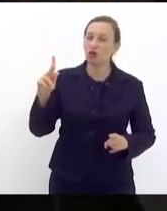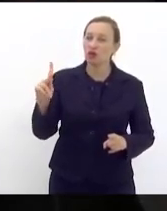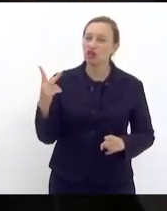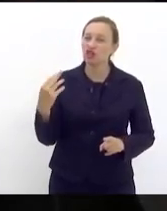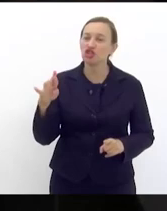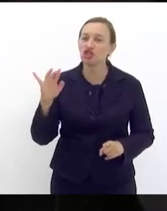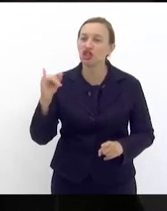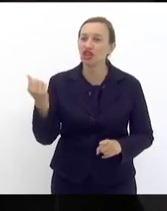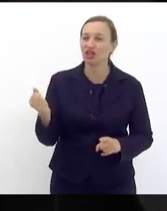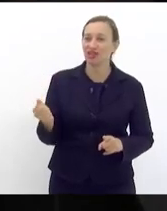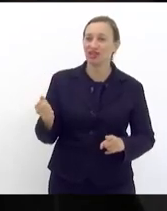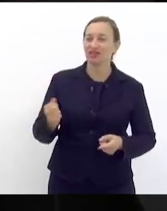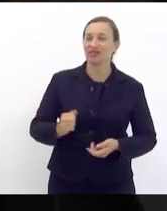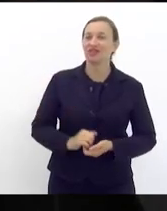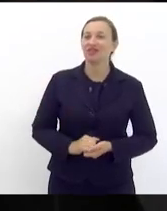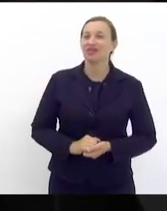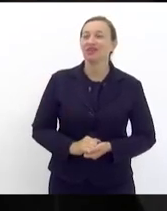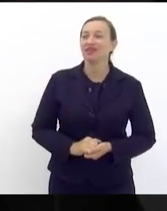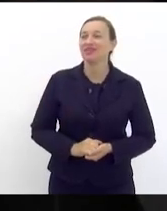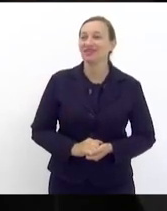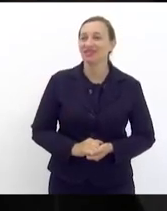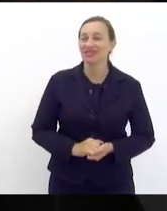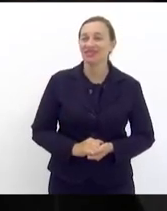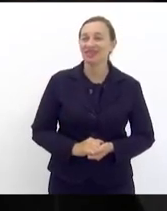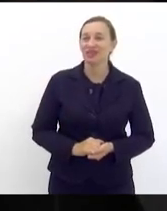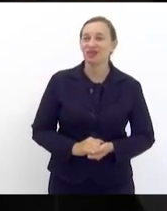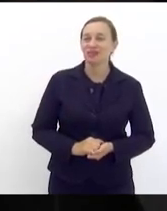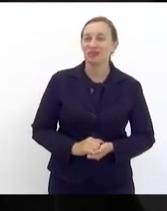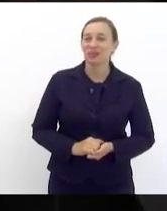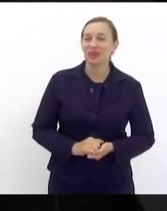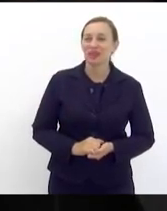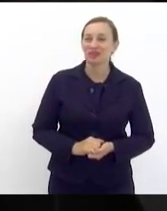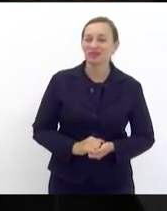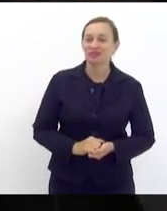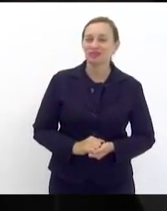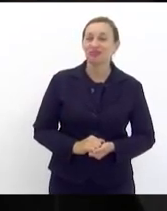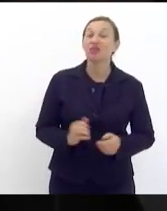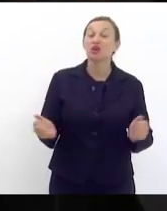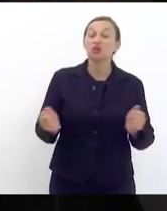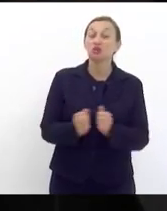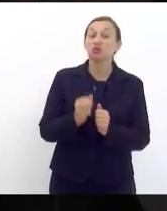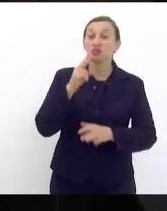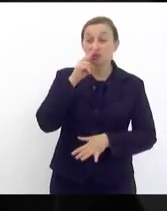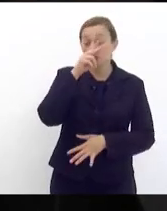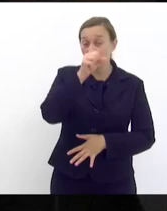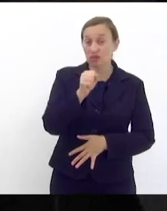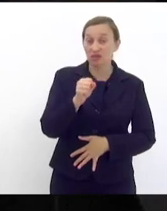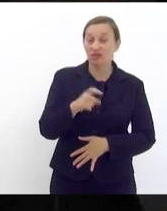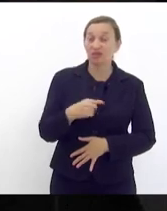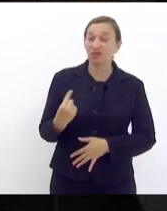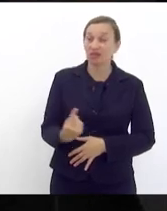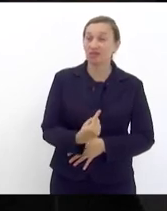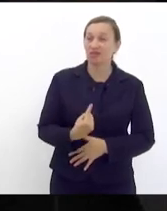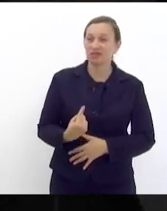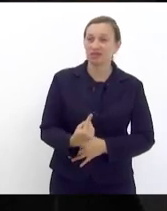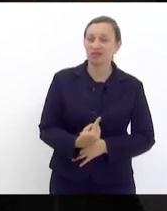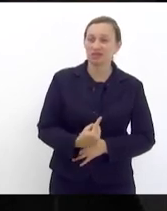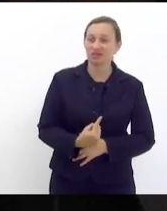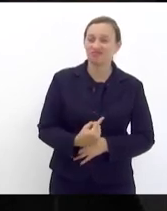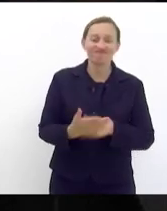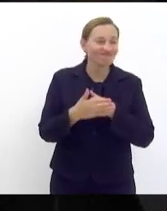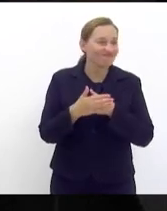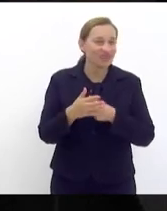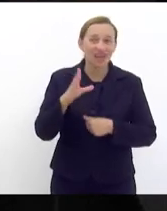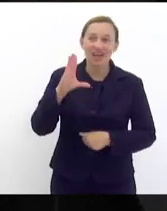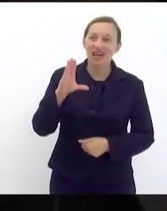pré-candidatos que almejam um dia ser vereador e aí estão aqui juntando forças a gente.